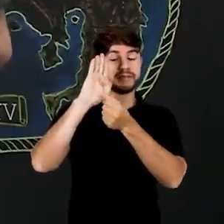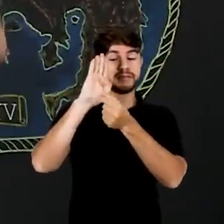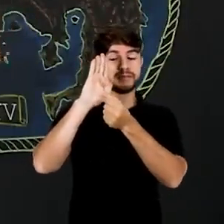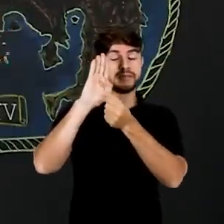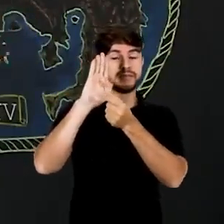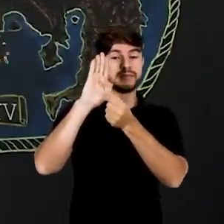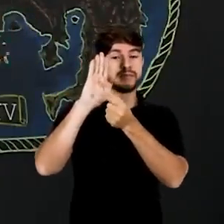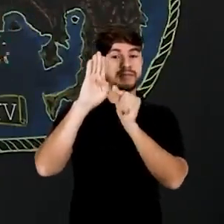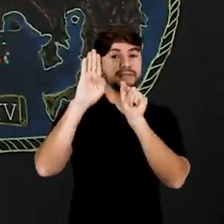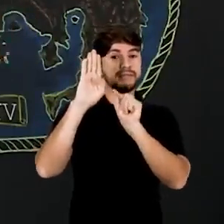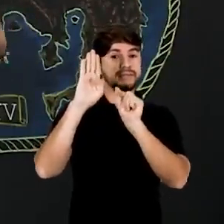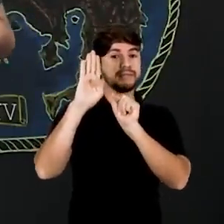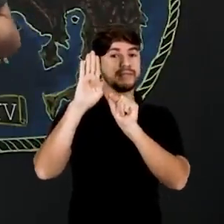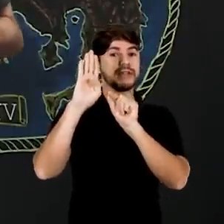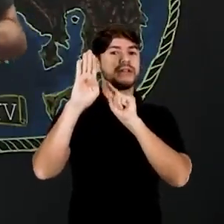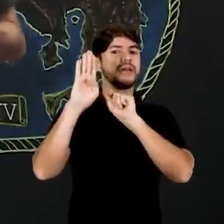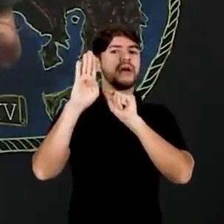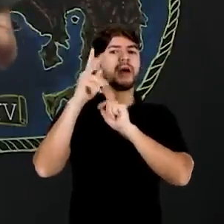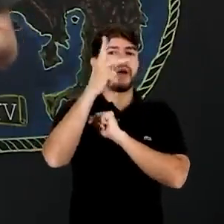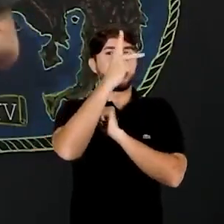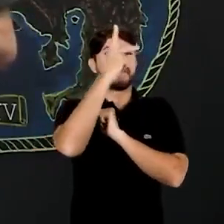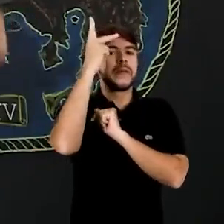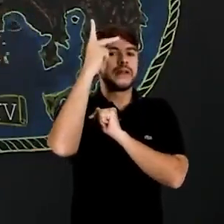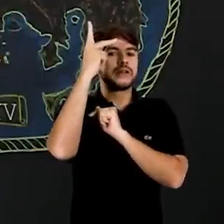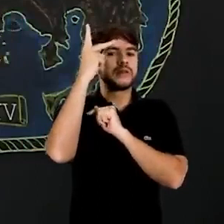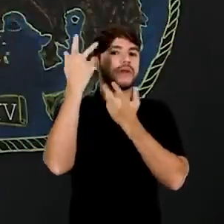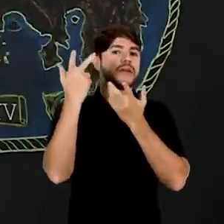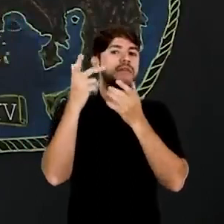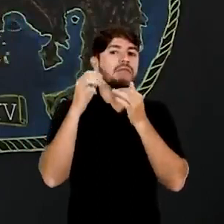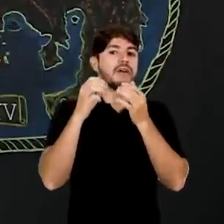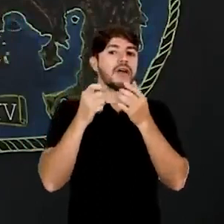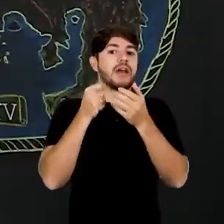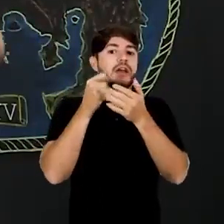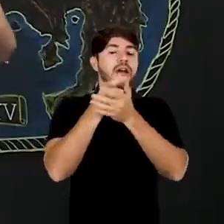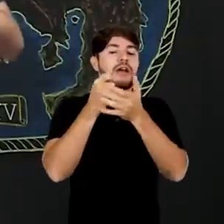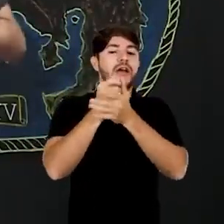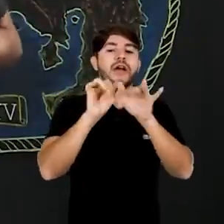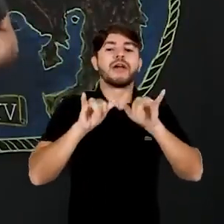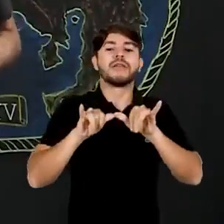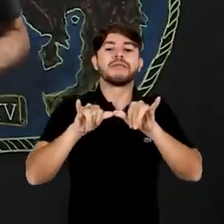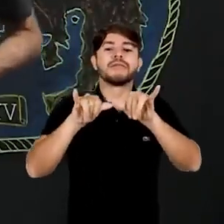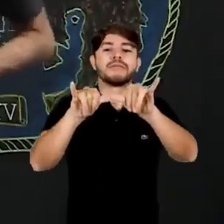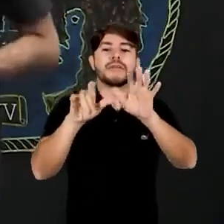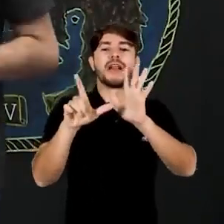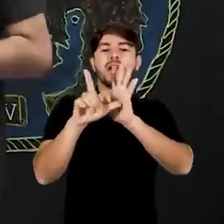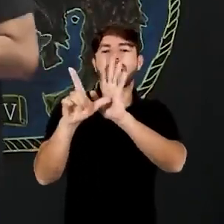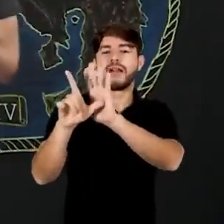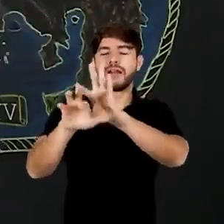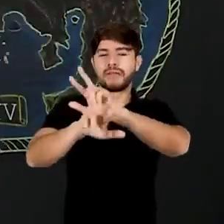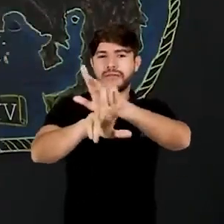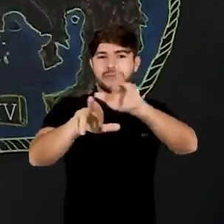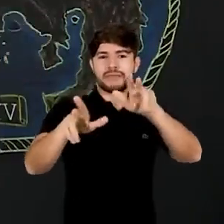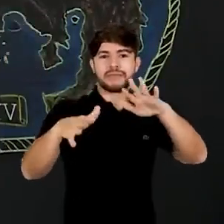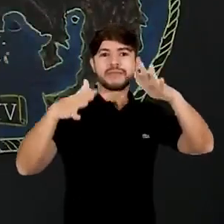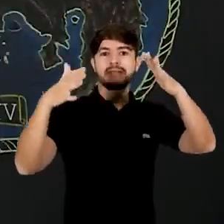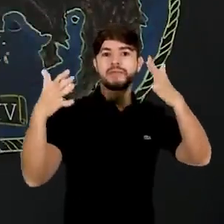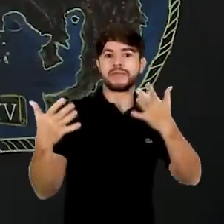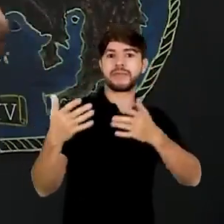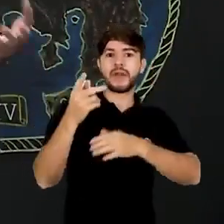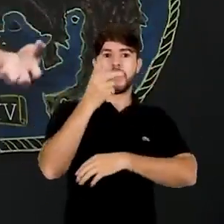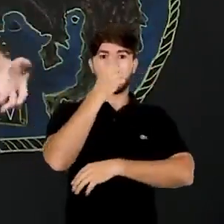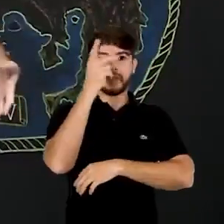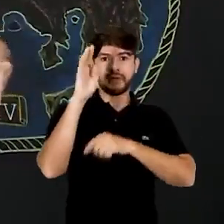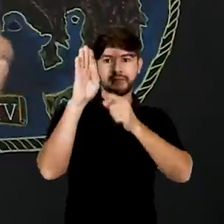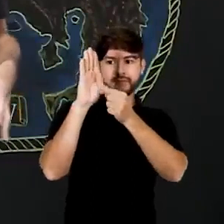Burguesia, como os historiadores chamam, essas pessoas que se ocupam do comércio. Esses comerciantes, como eles não tinham naquela época o